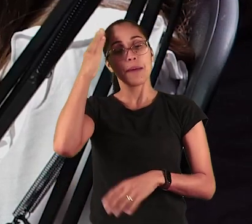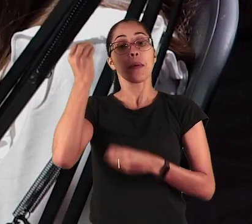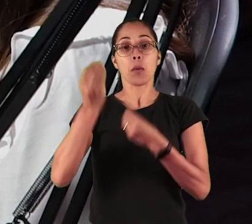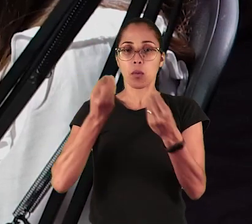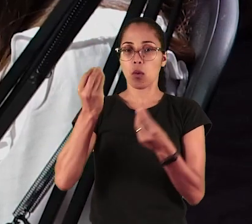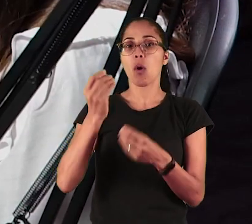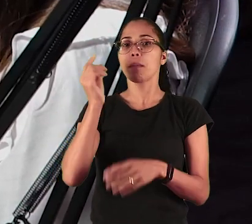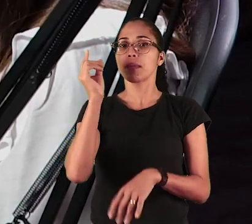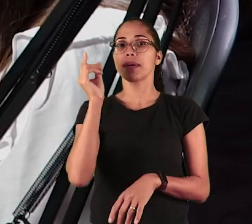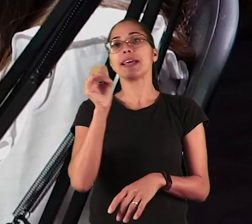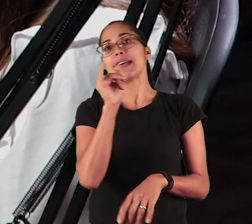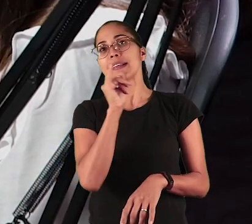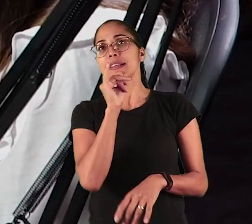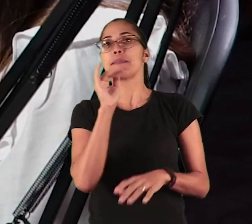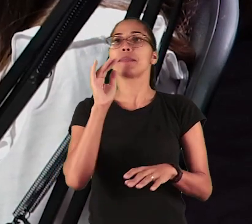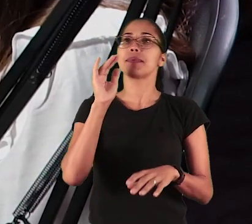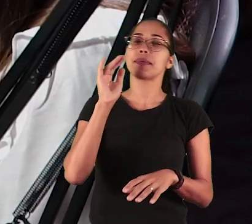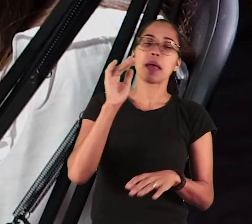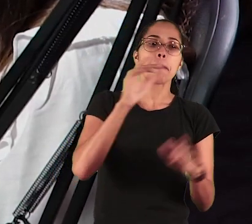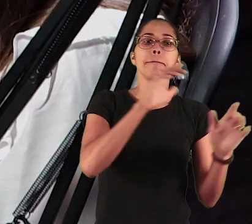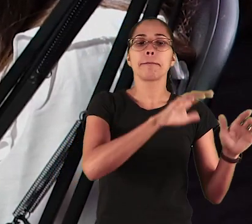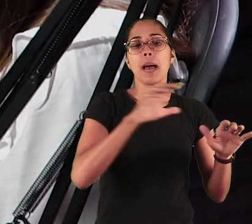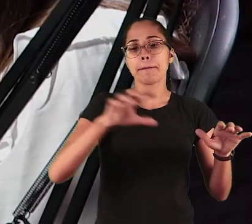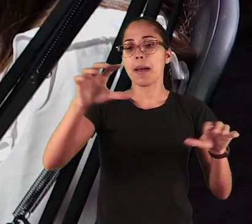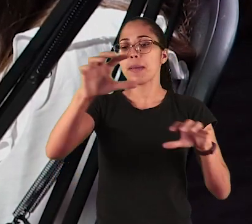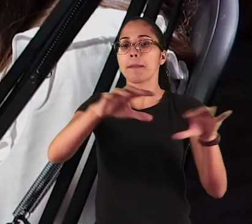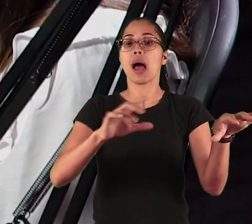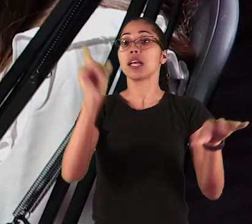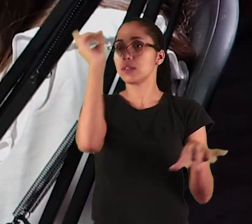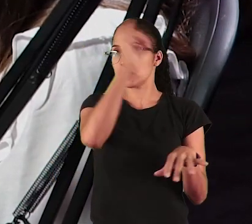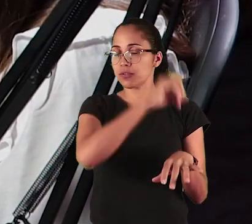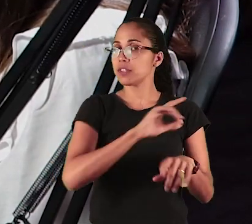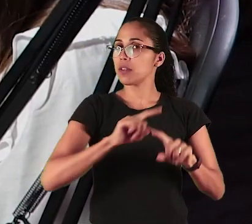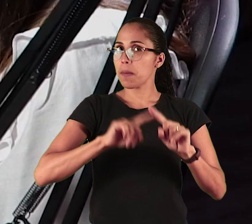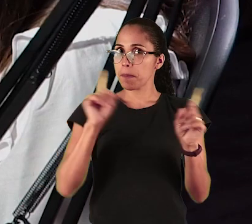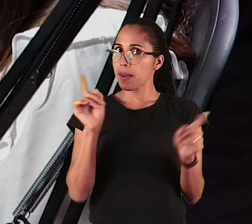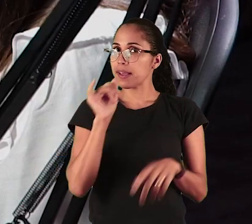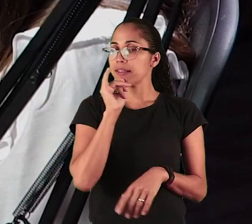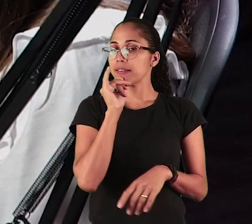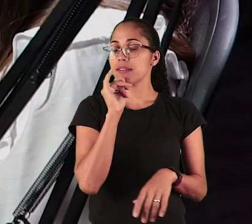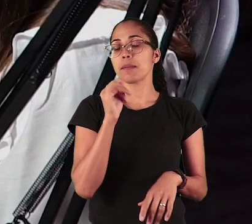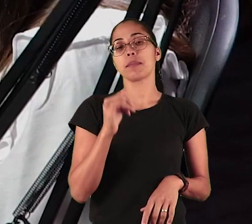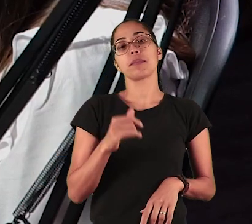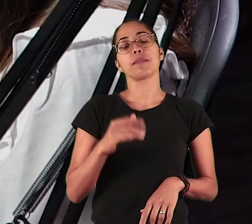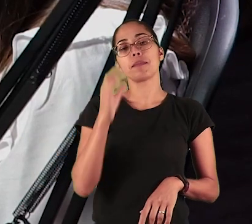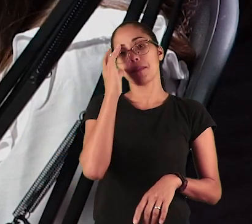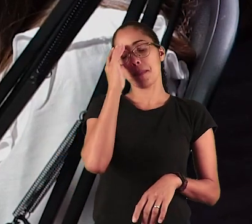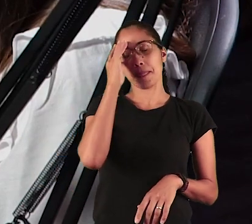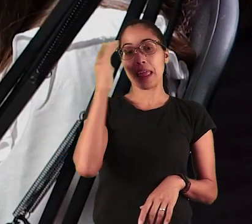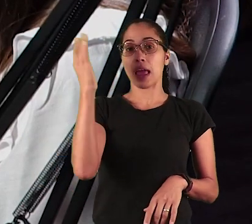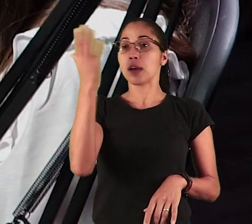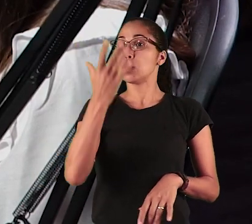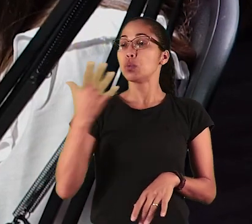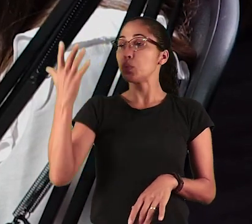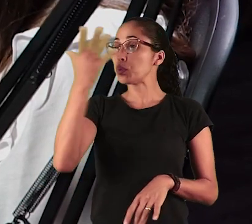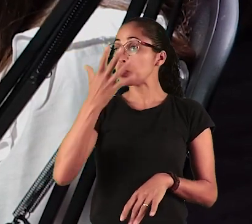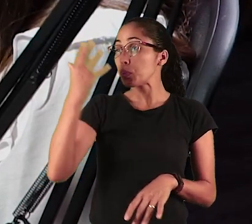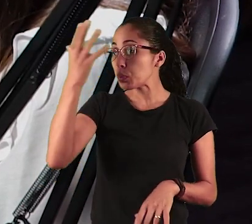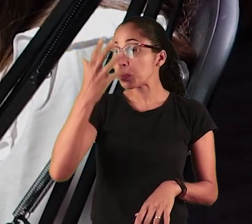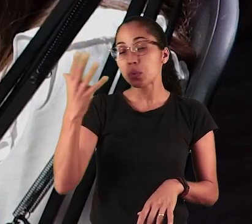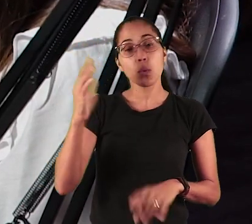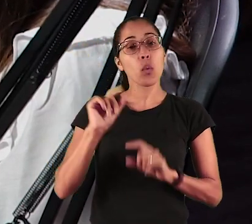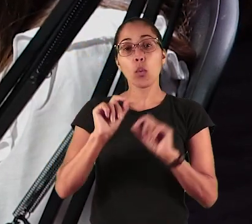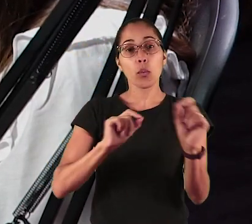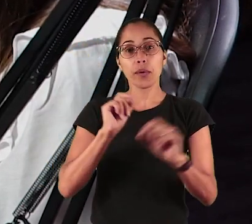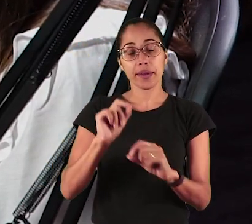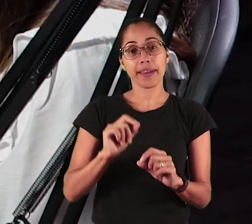sabem que ainda vai ser difícil em muitas áreas porque ainda tem muito menos mulheres mas eu acho que a gente não pode pode criar uma ilusão né na cabeça dessas meninas